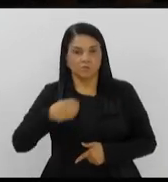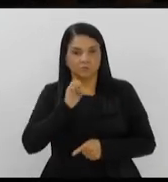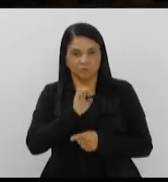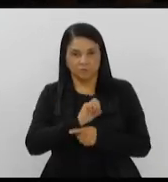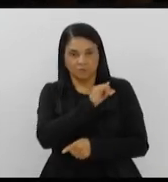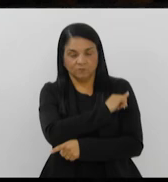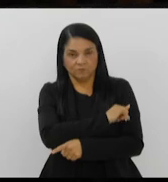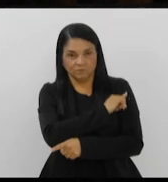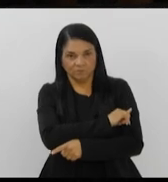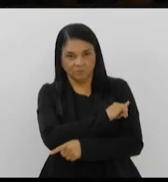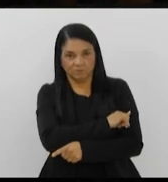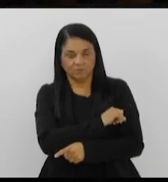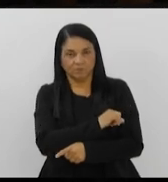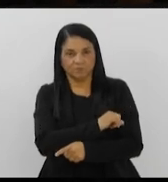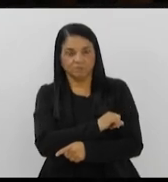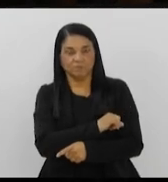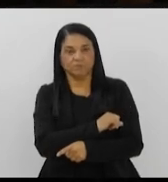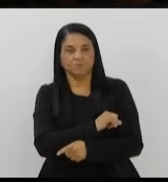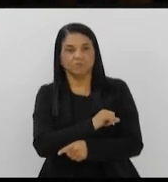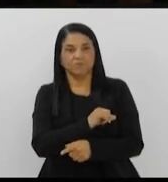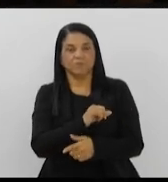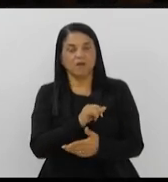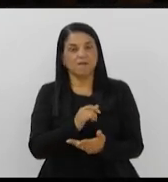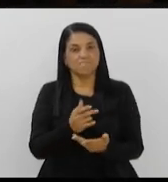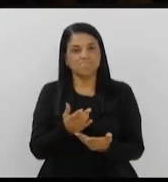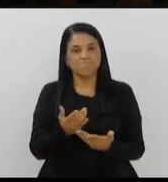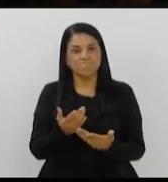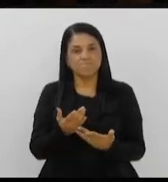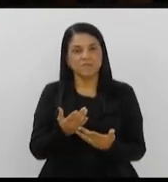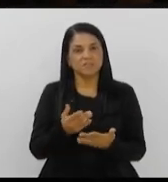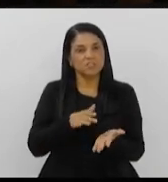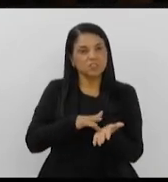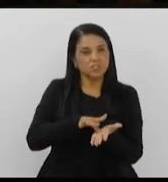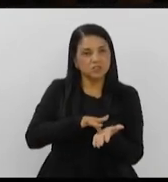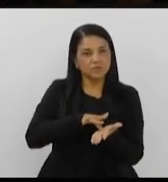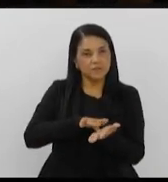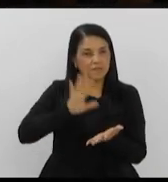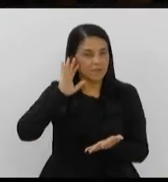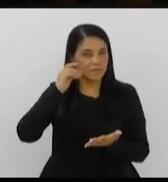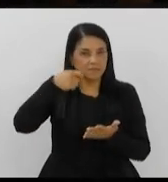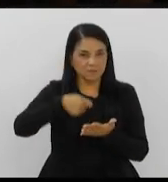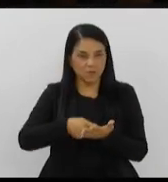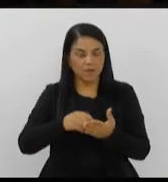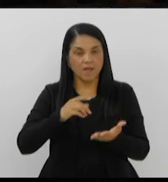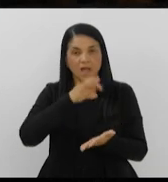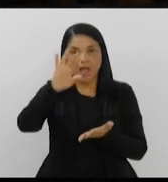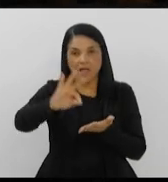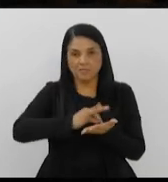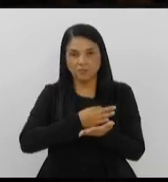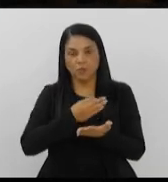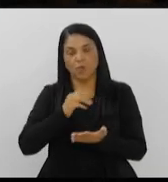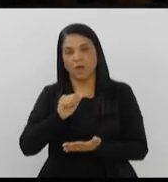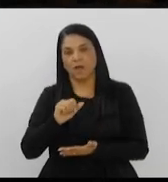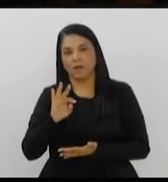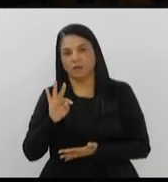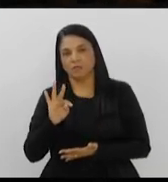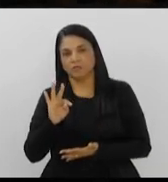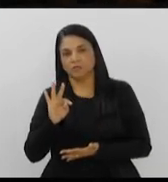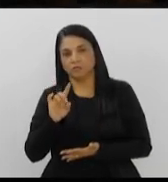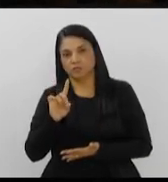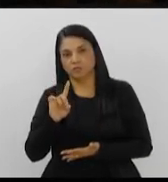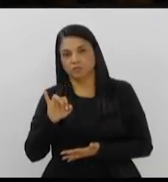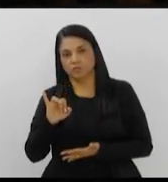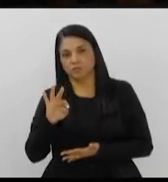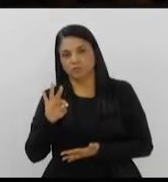para driblar essa decisão, assinou um aditivo com a CCR, constrangeu o Ministério